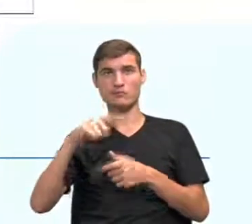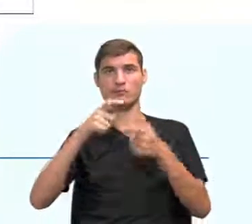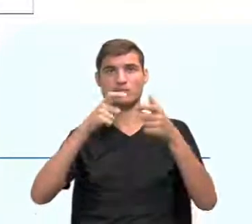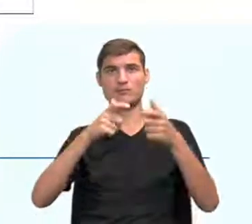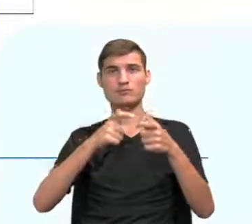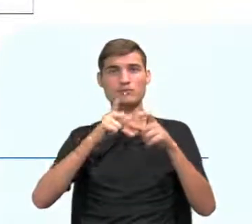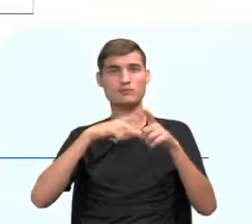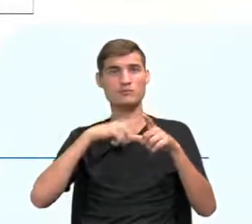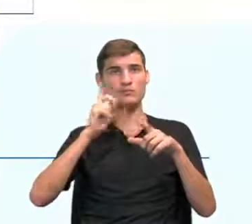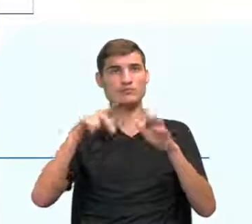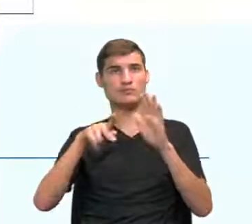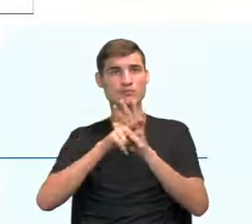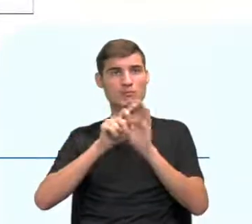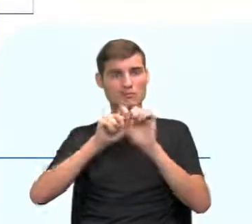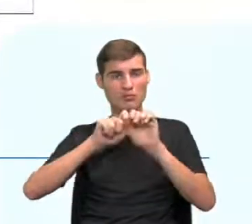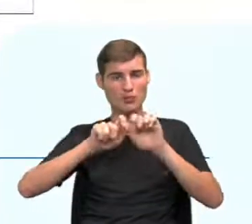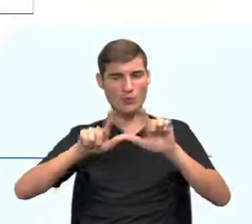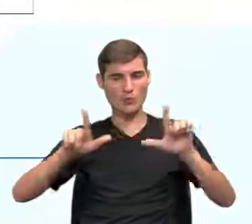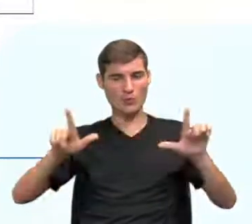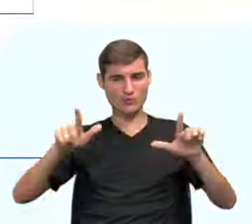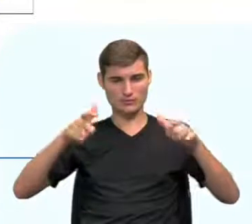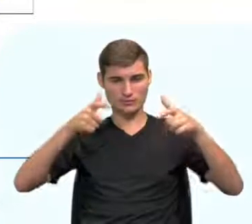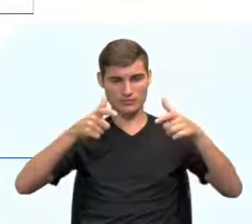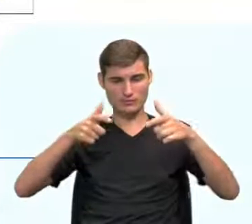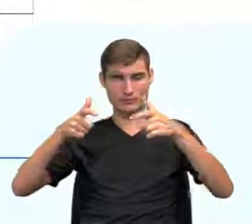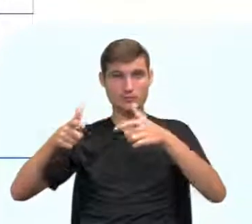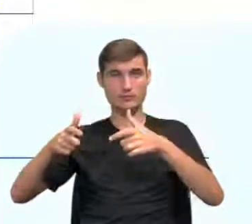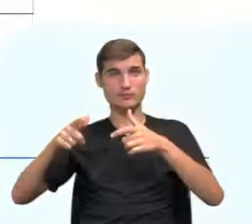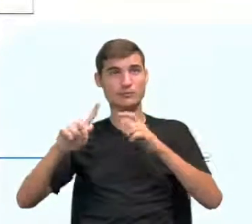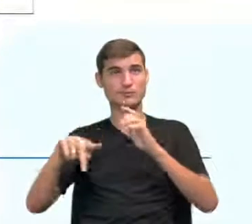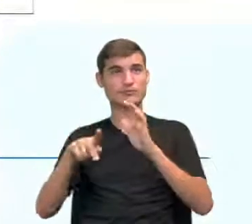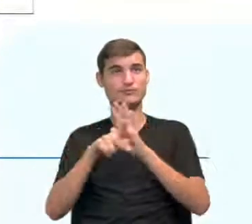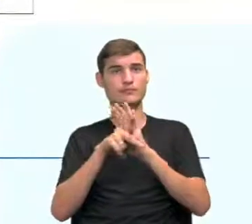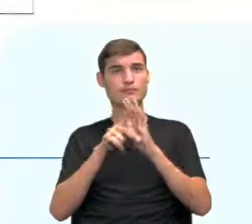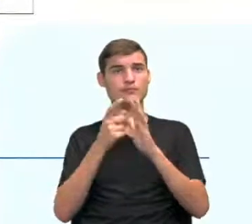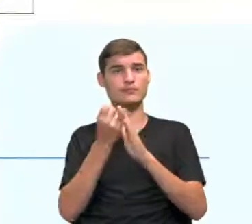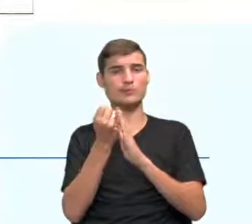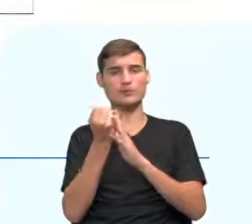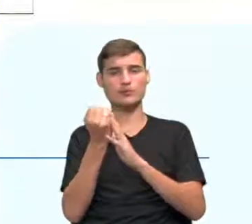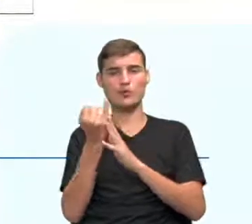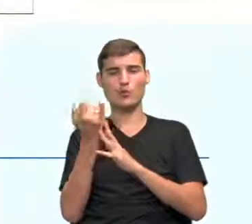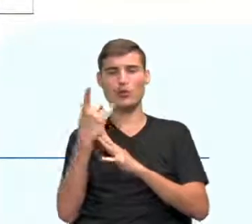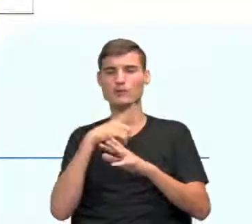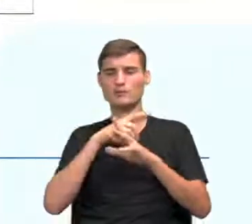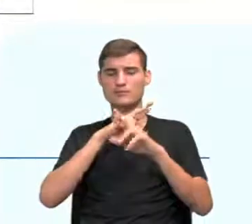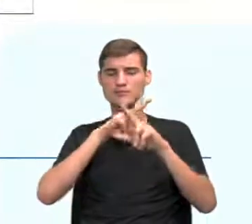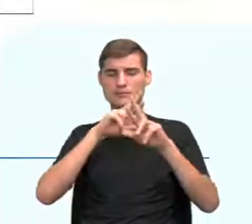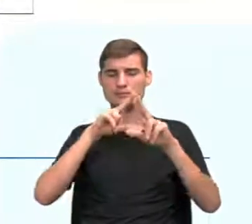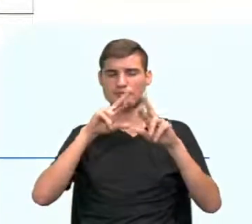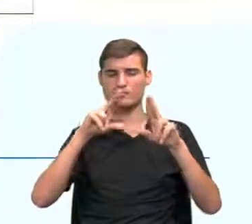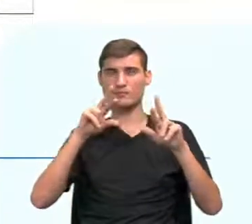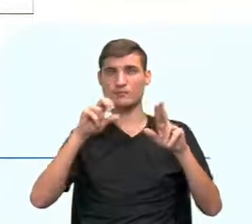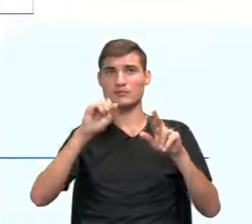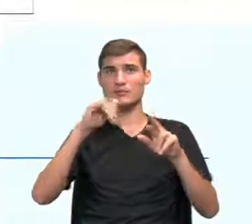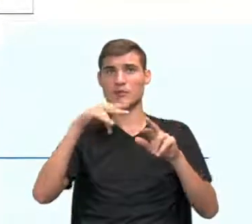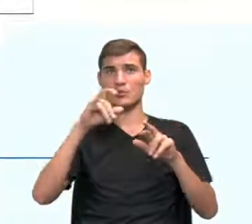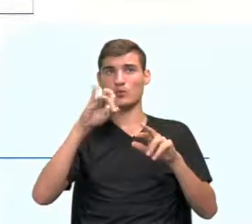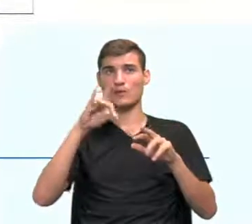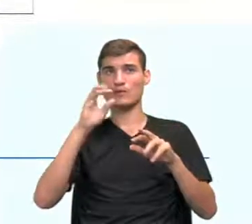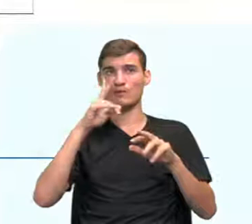onda quadrada, ela é constituída de quase que infinitas senoides. Eu tenho uma